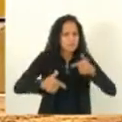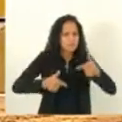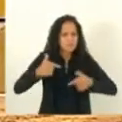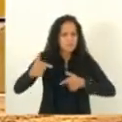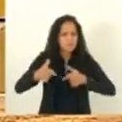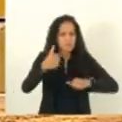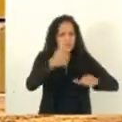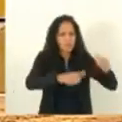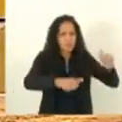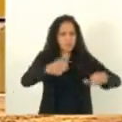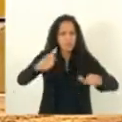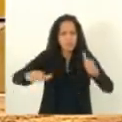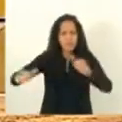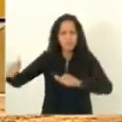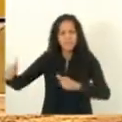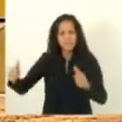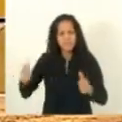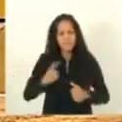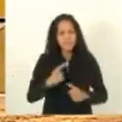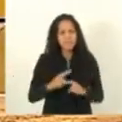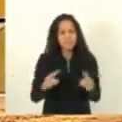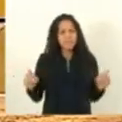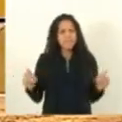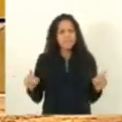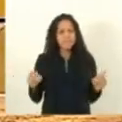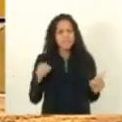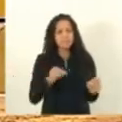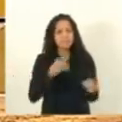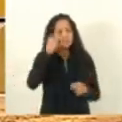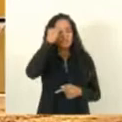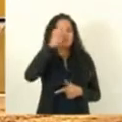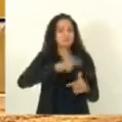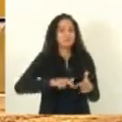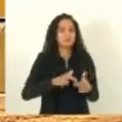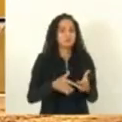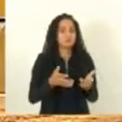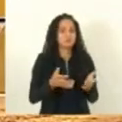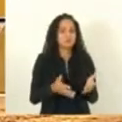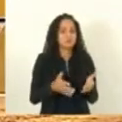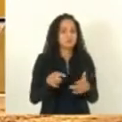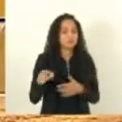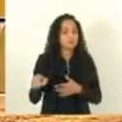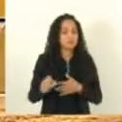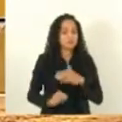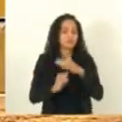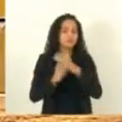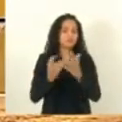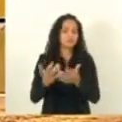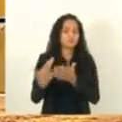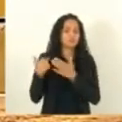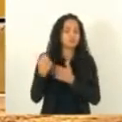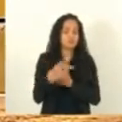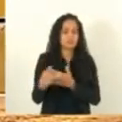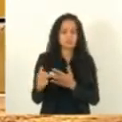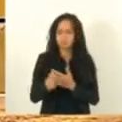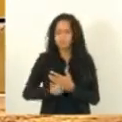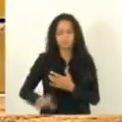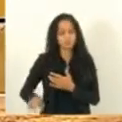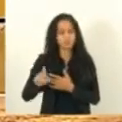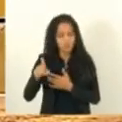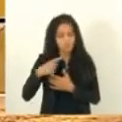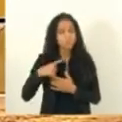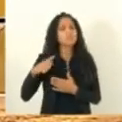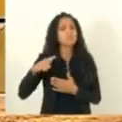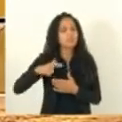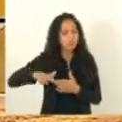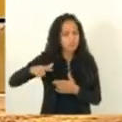de avaliação e não passar para essas instituições, porque há algo de errado